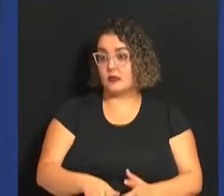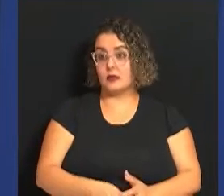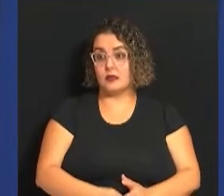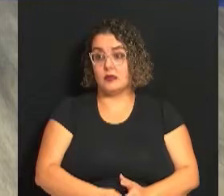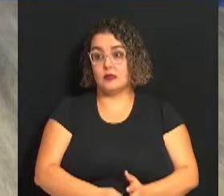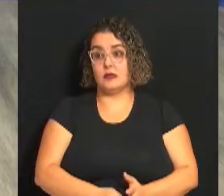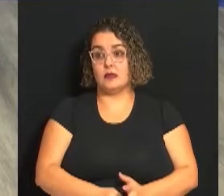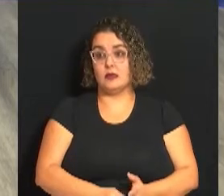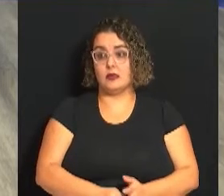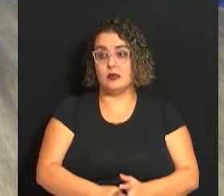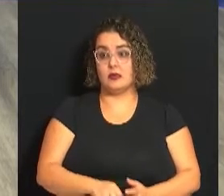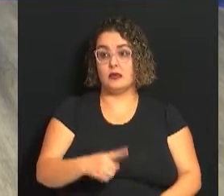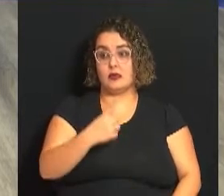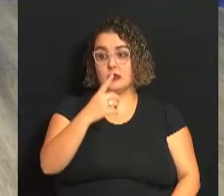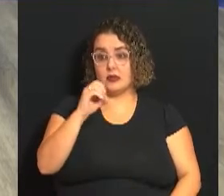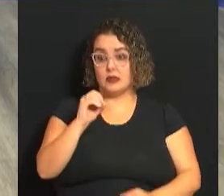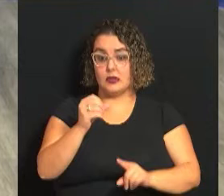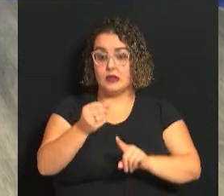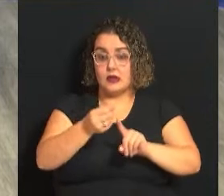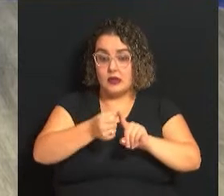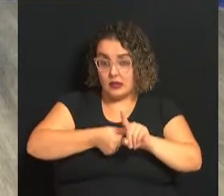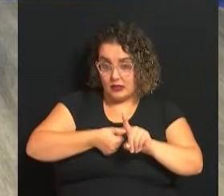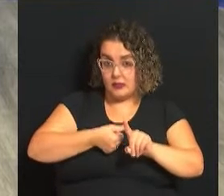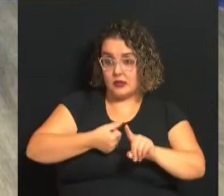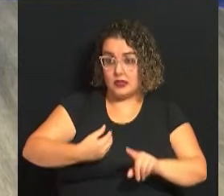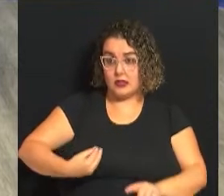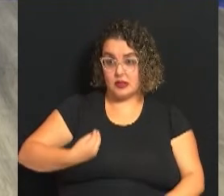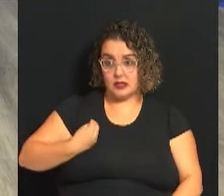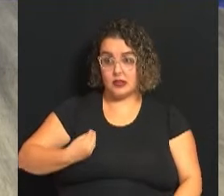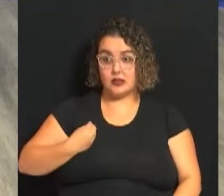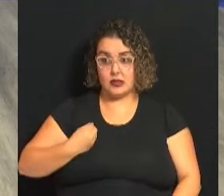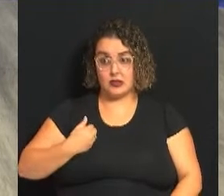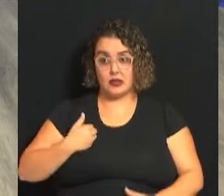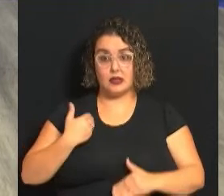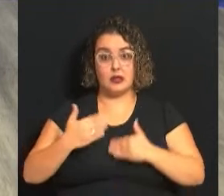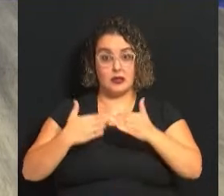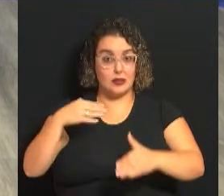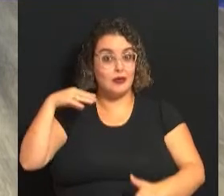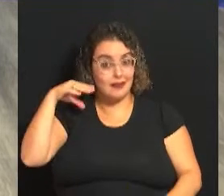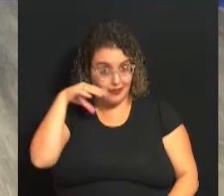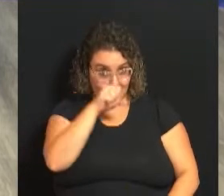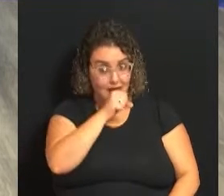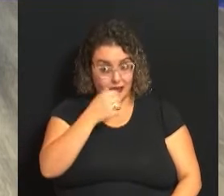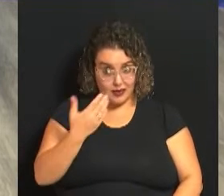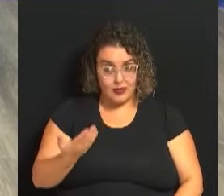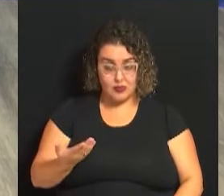10 meses de sobrevida. Isso quer dizer que esse é um tumor de evolução muito rápida, doutor?